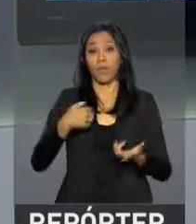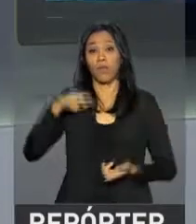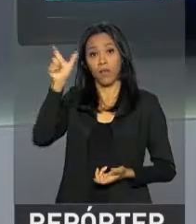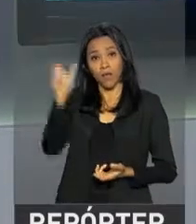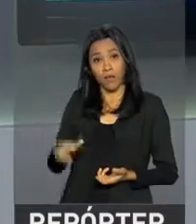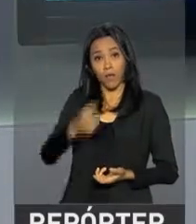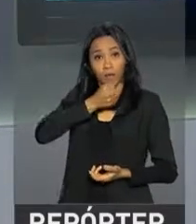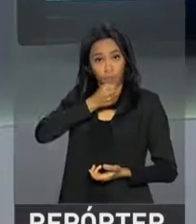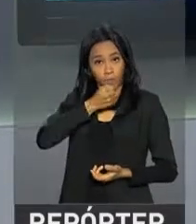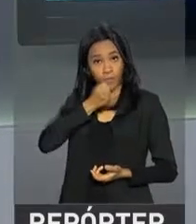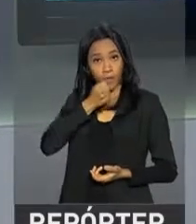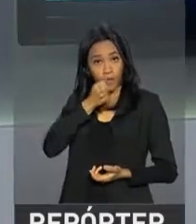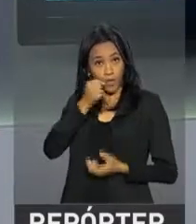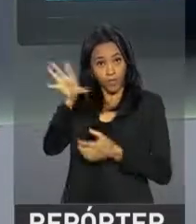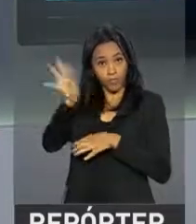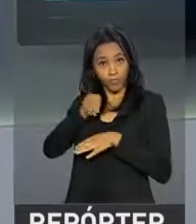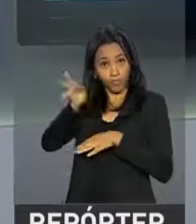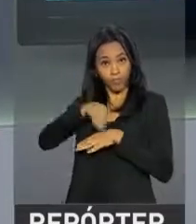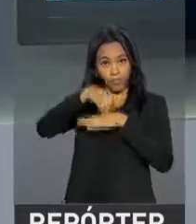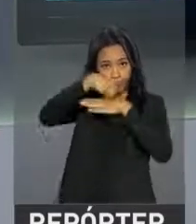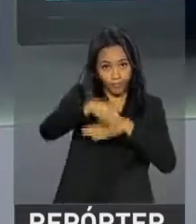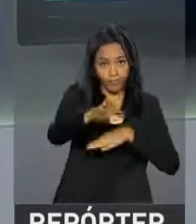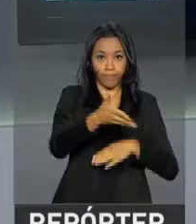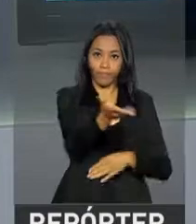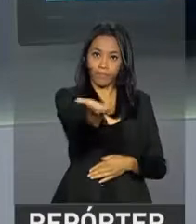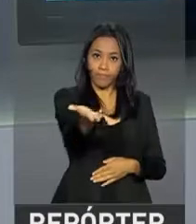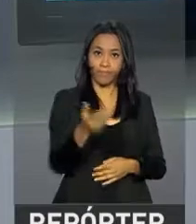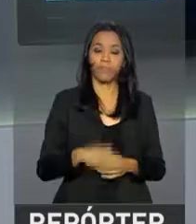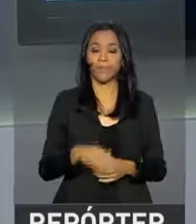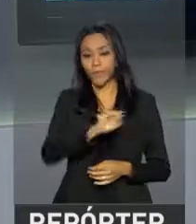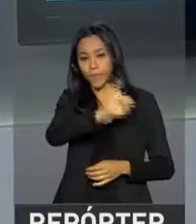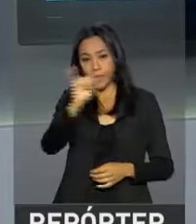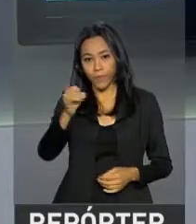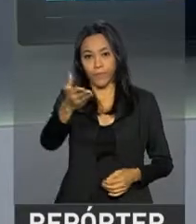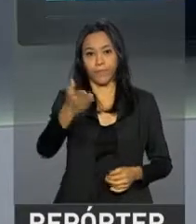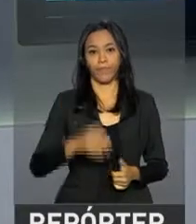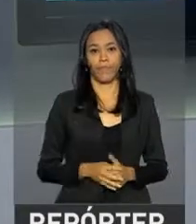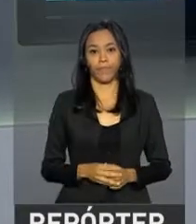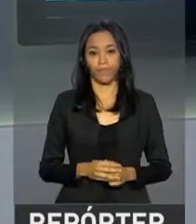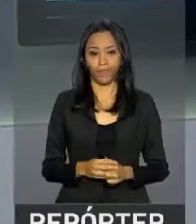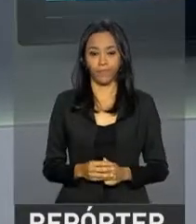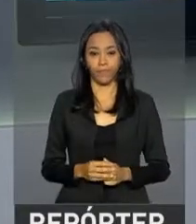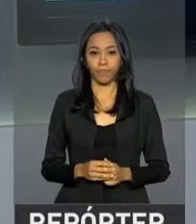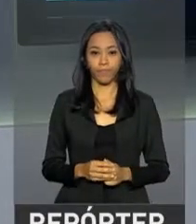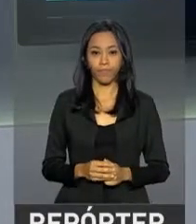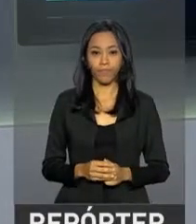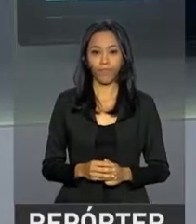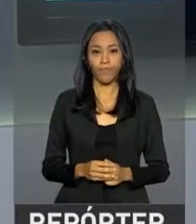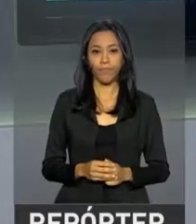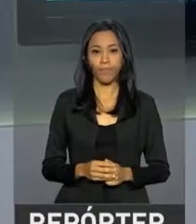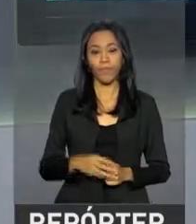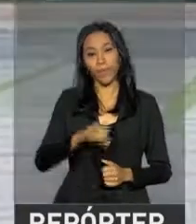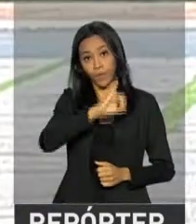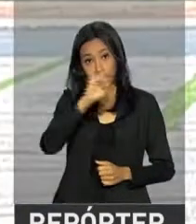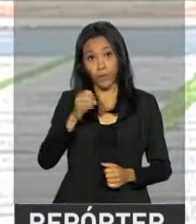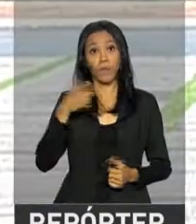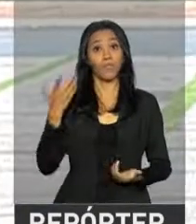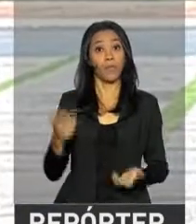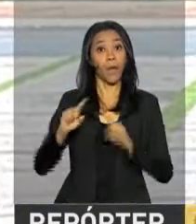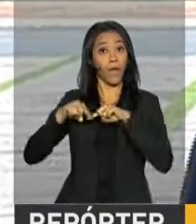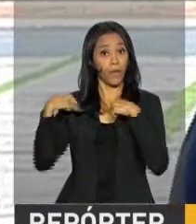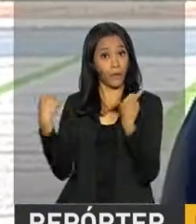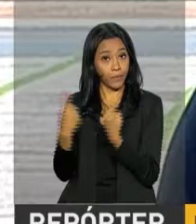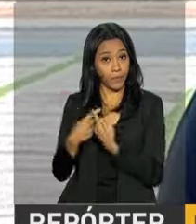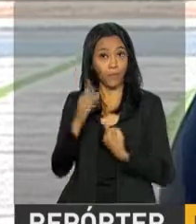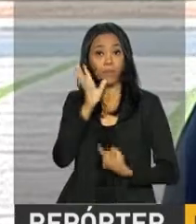Luana Karen acompanhou e traz mais informações para a gente ao vivo. Olá, Luana. Olá, Carol. A reunião durou cerca